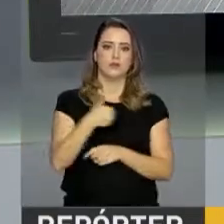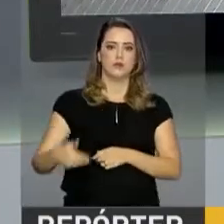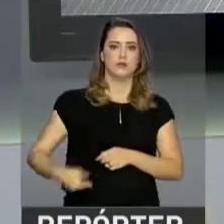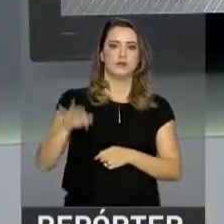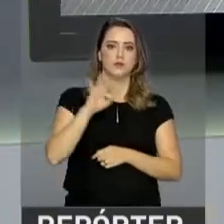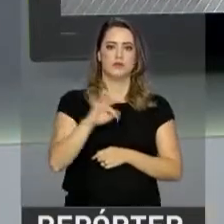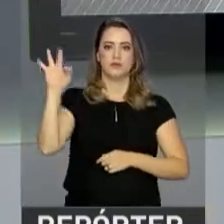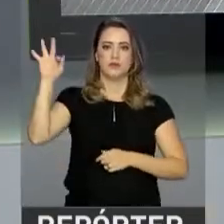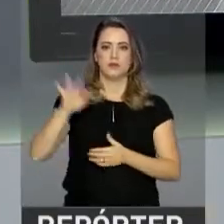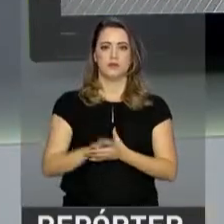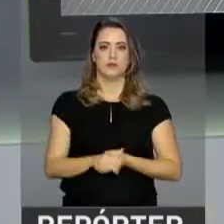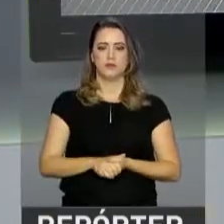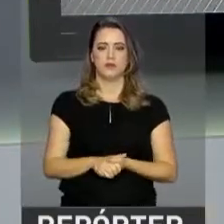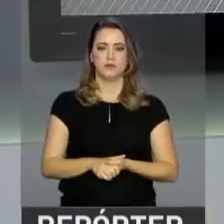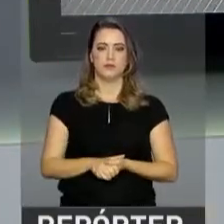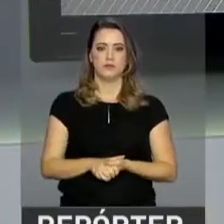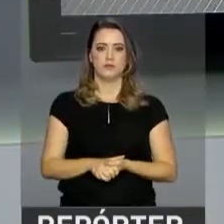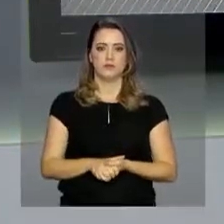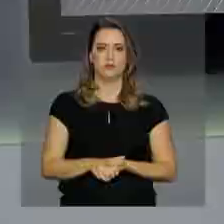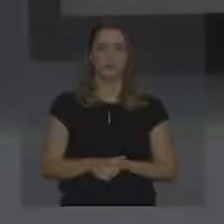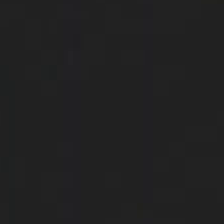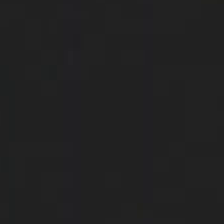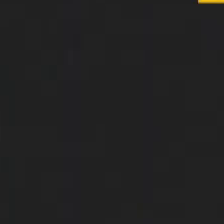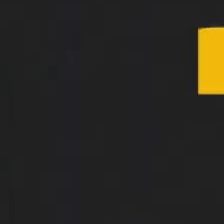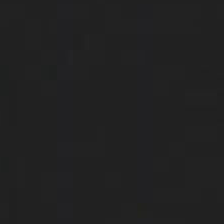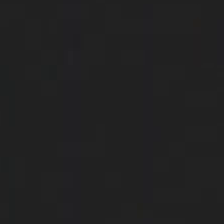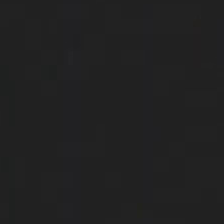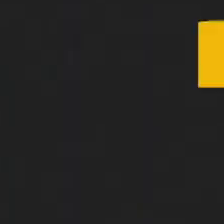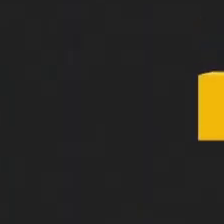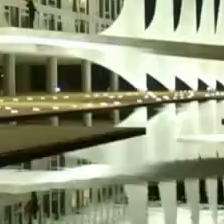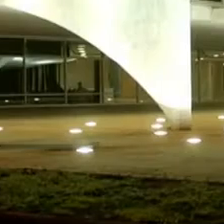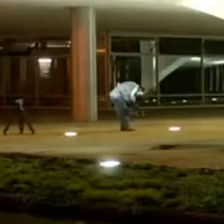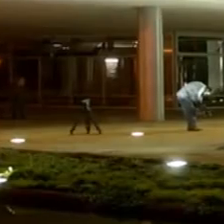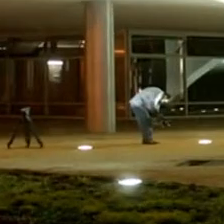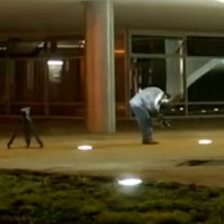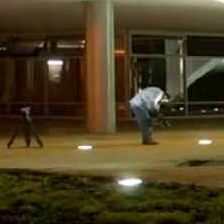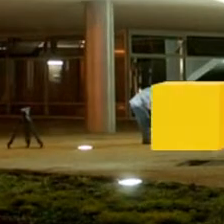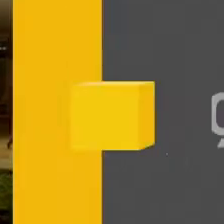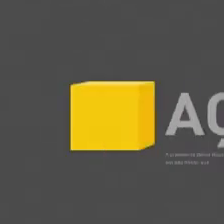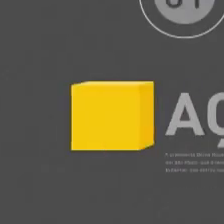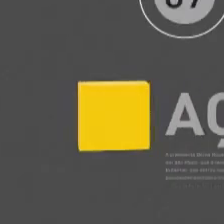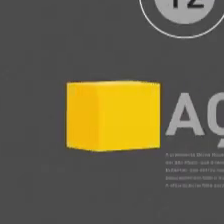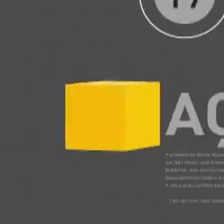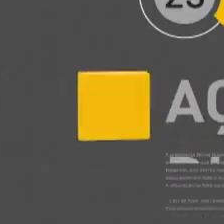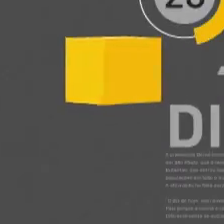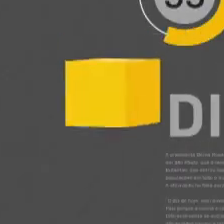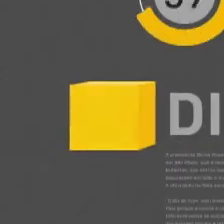NBR, a TV do Governo Federal.